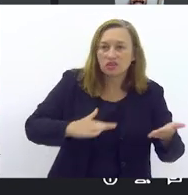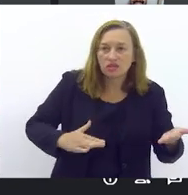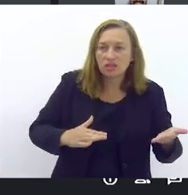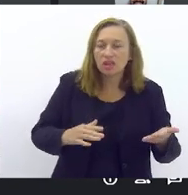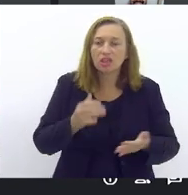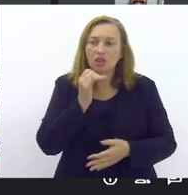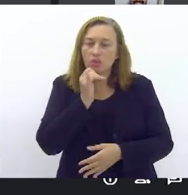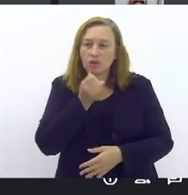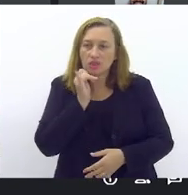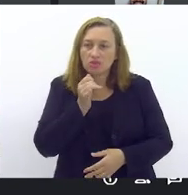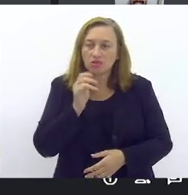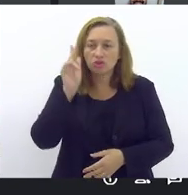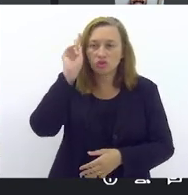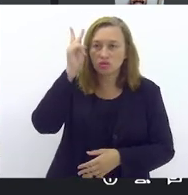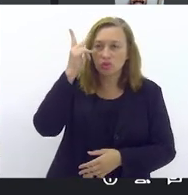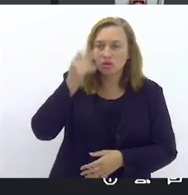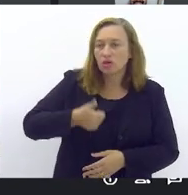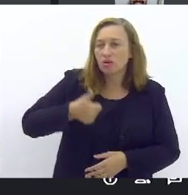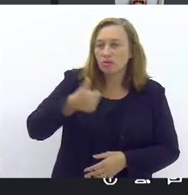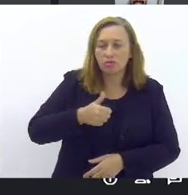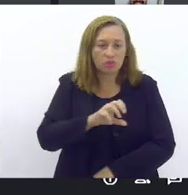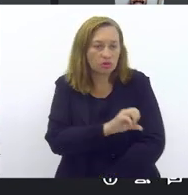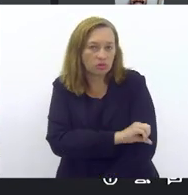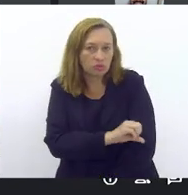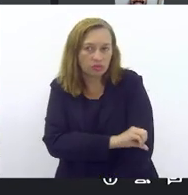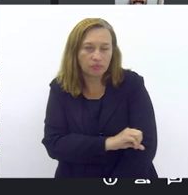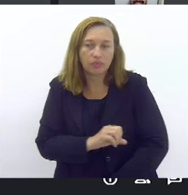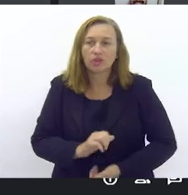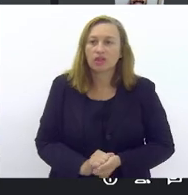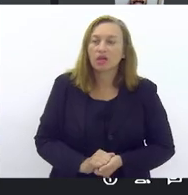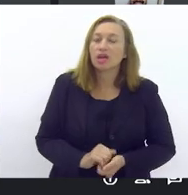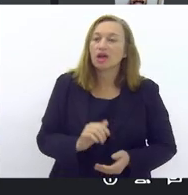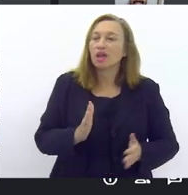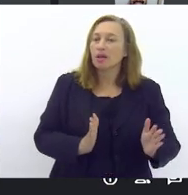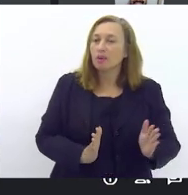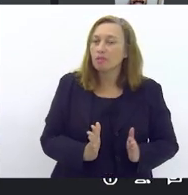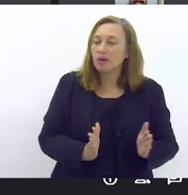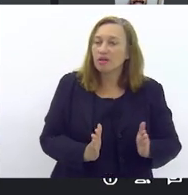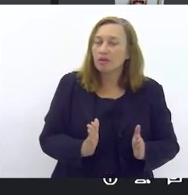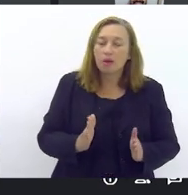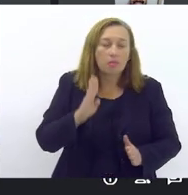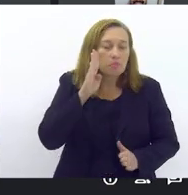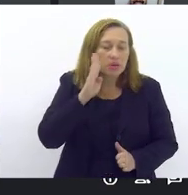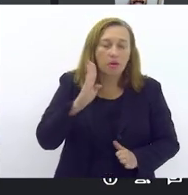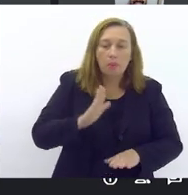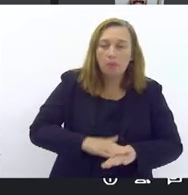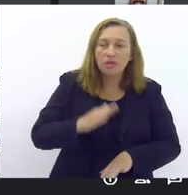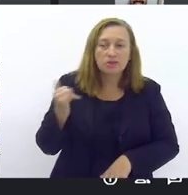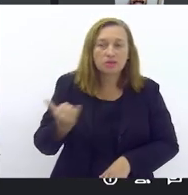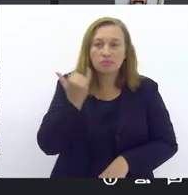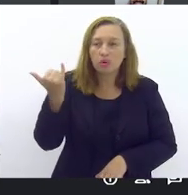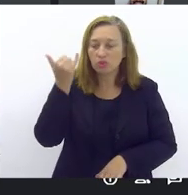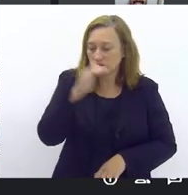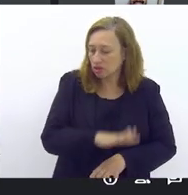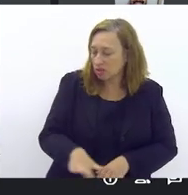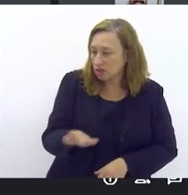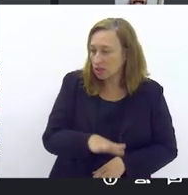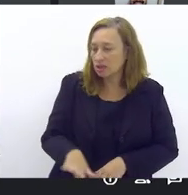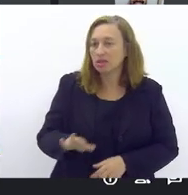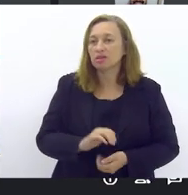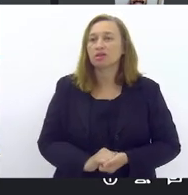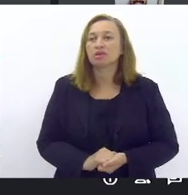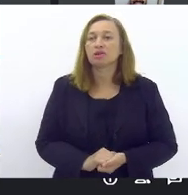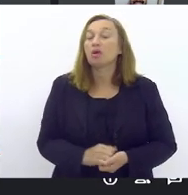que fizemos na primeiríssima infância e que é a fase fundamental e mais importante da